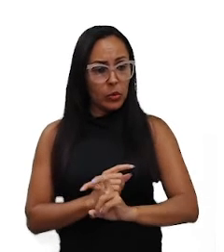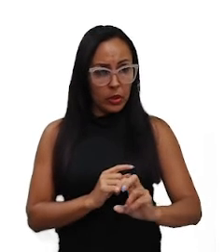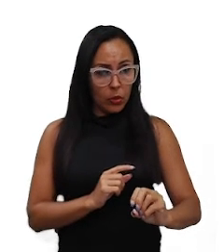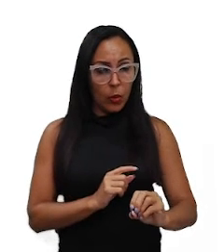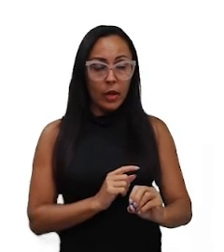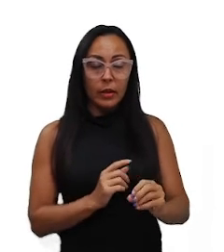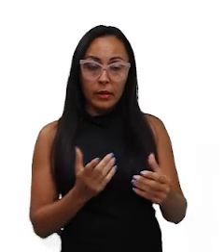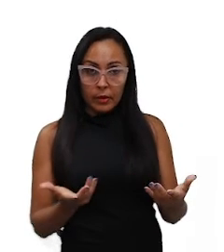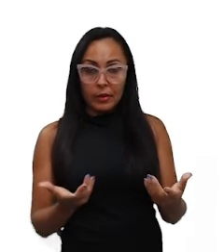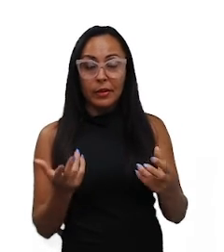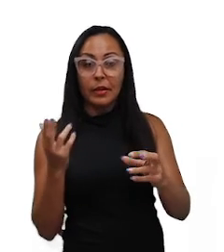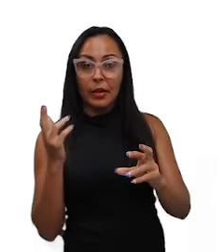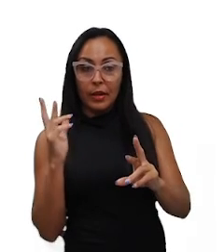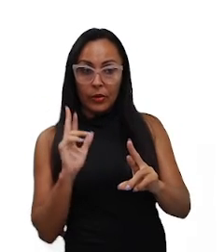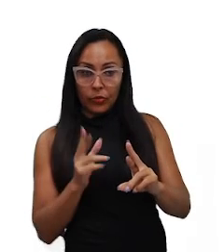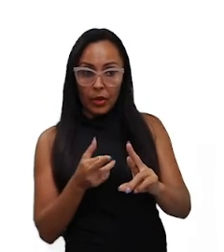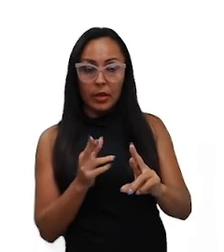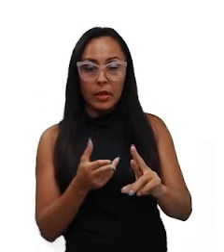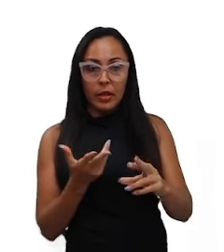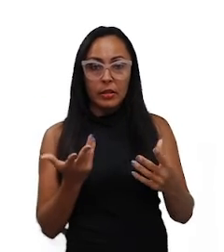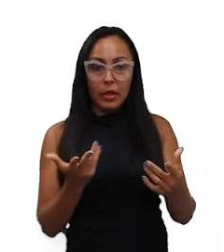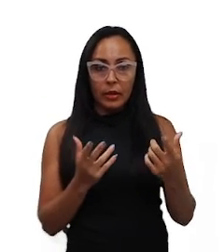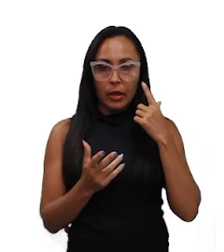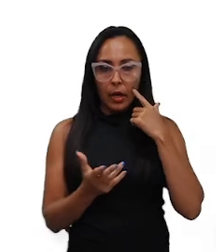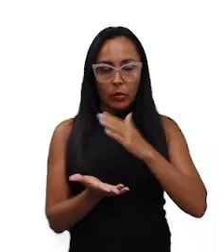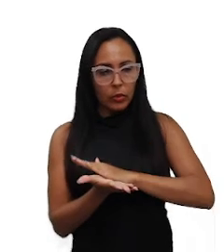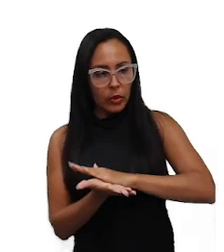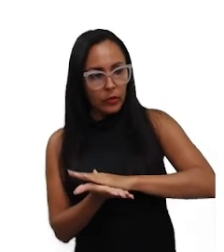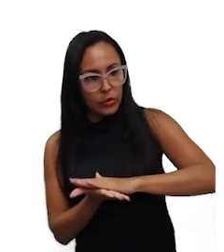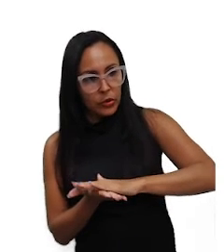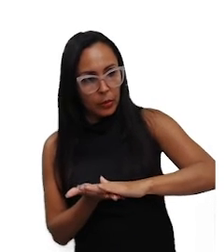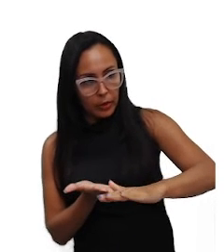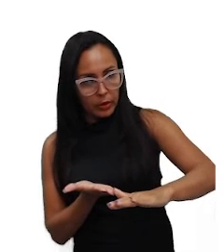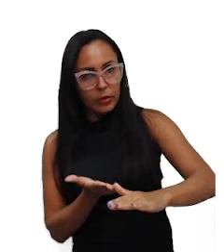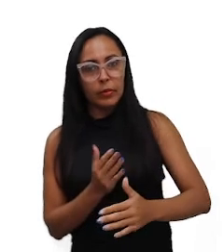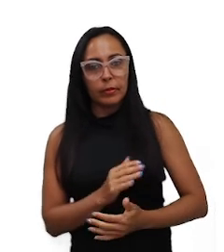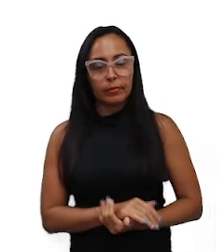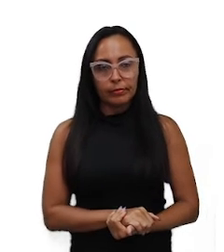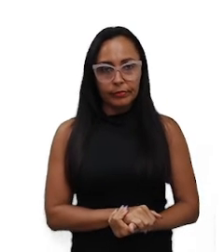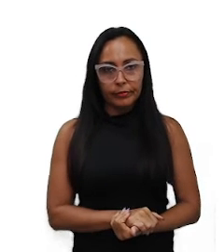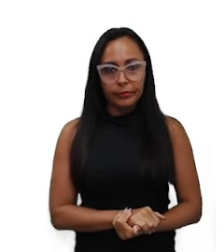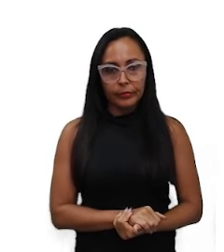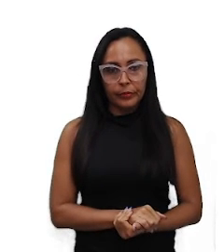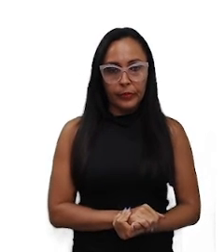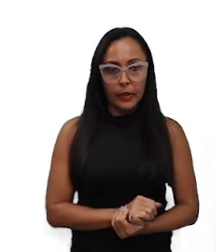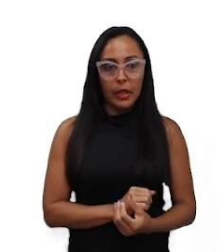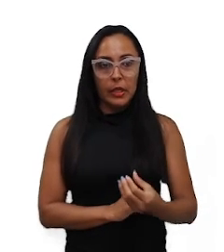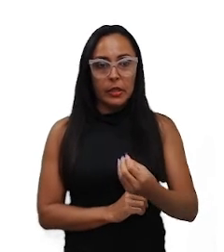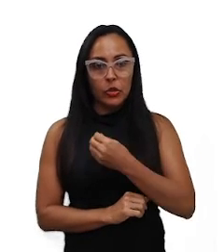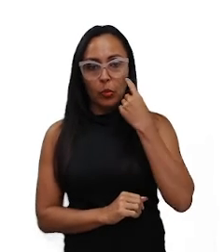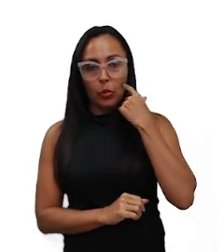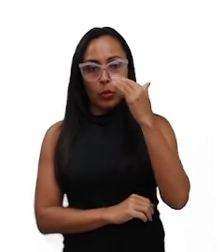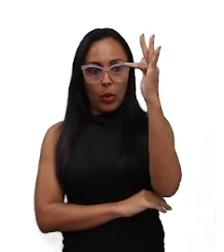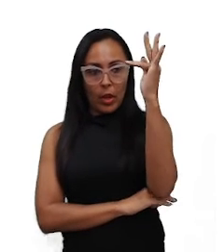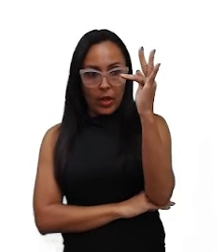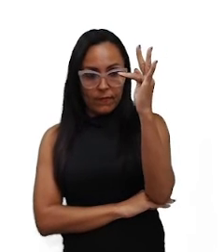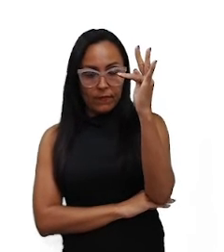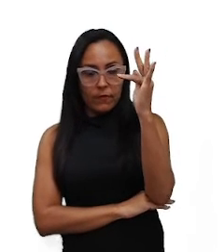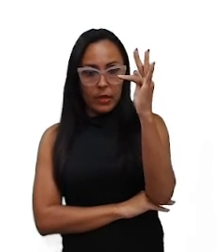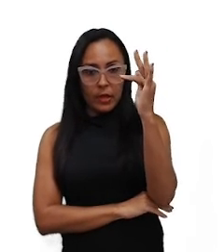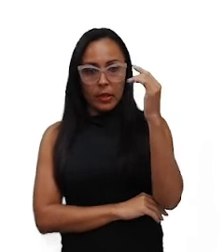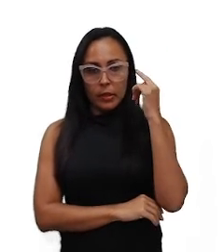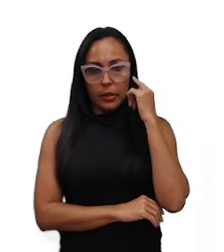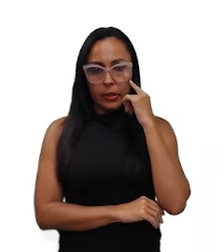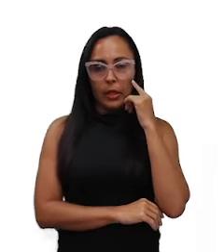referente à cerâmica, né, o revestimento. Existe o ponto F, que é o olhar